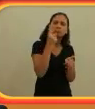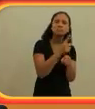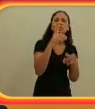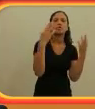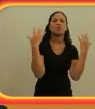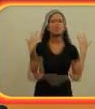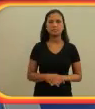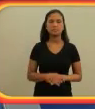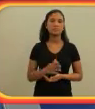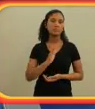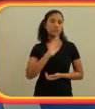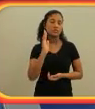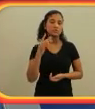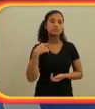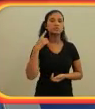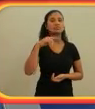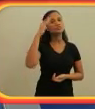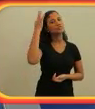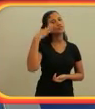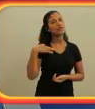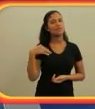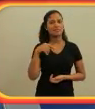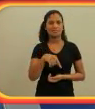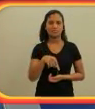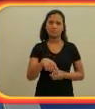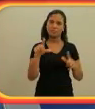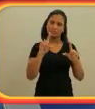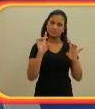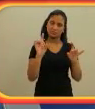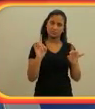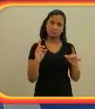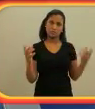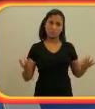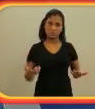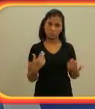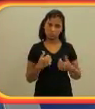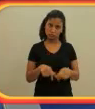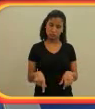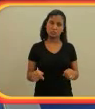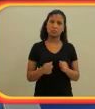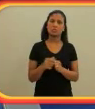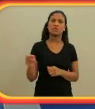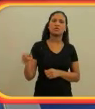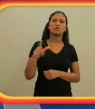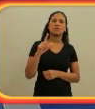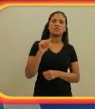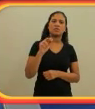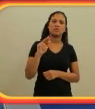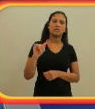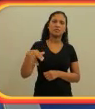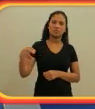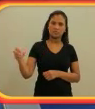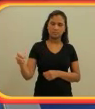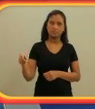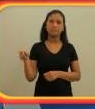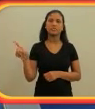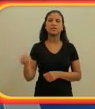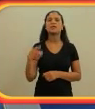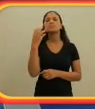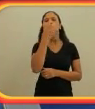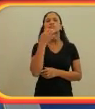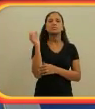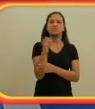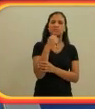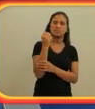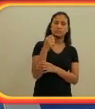diagnosticado com autismo. Oi, gente. Sou Fernanda Honorato para o programa especial. E hoje estou com a Lariane, que